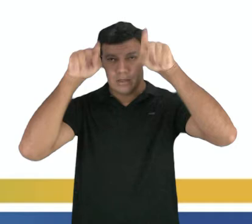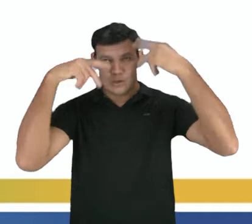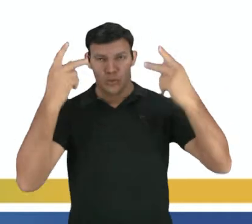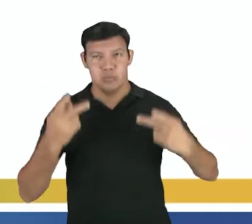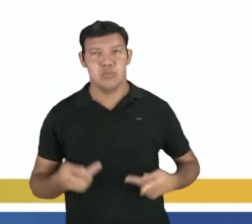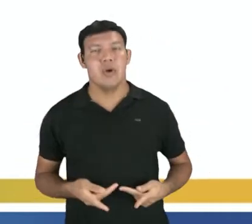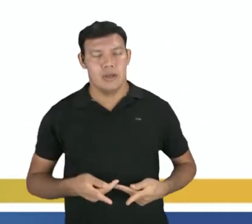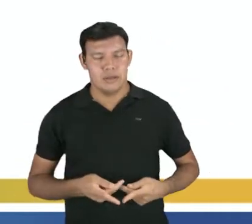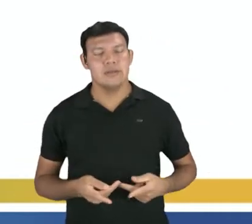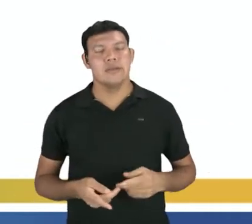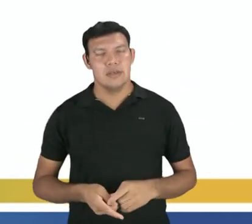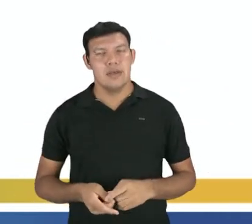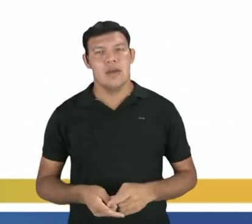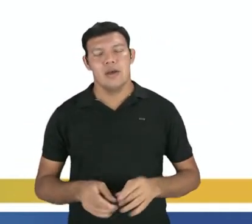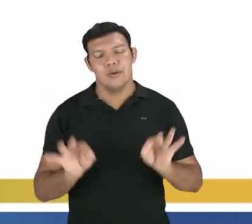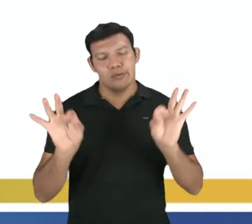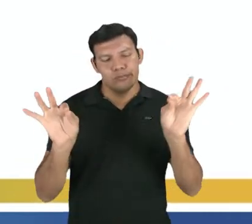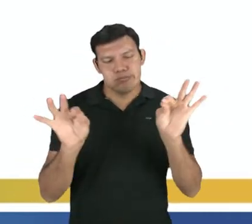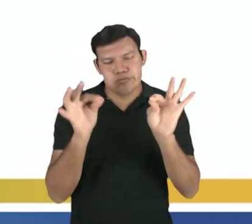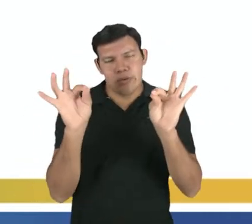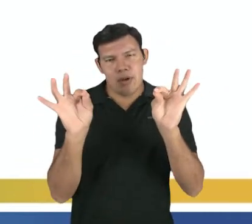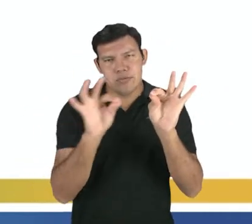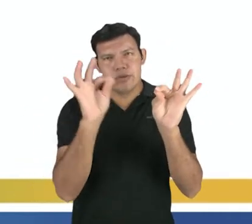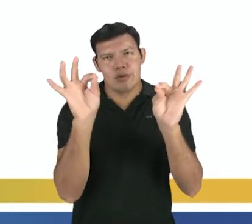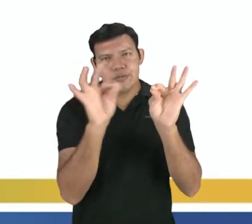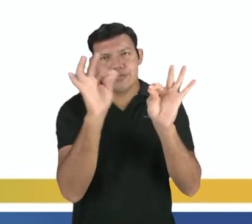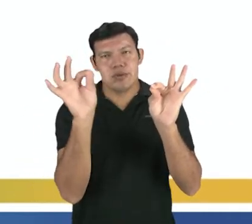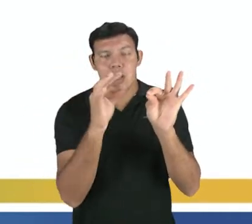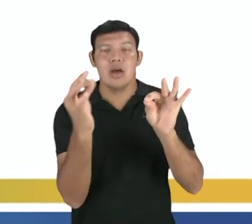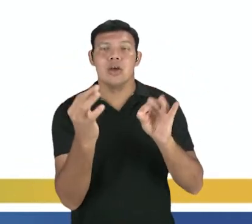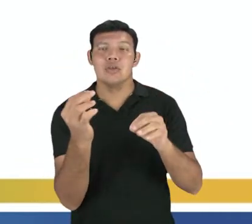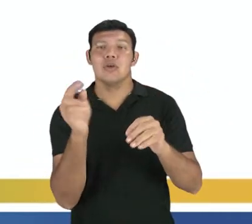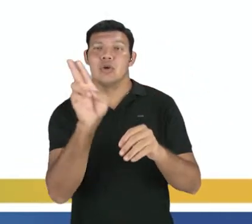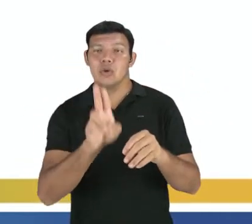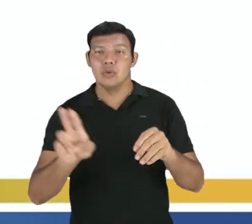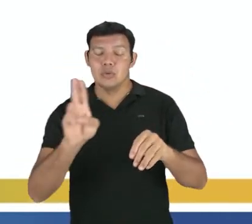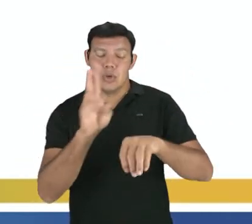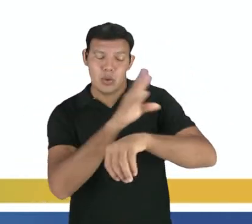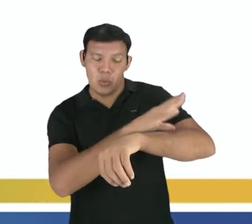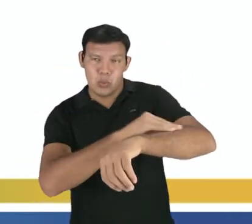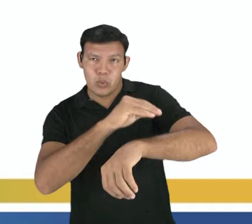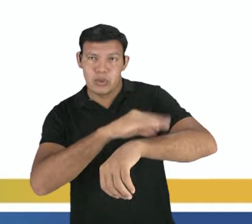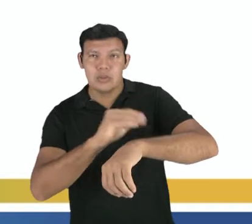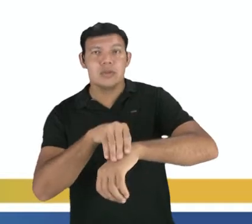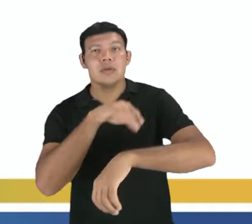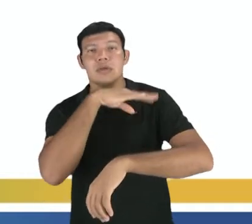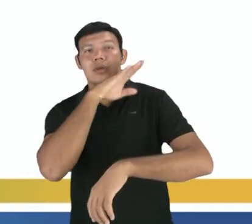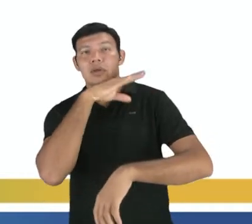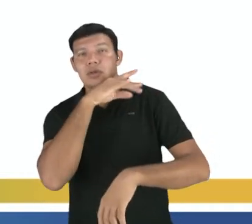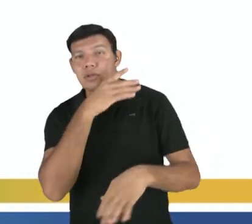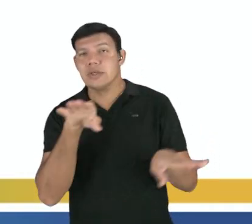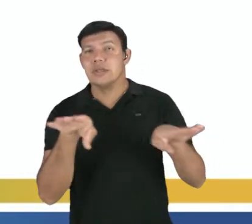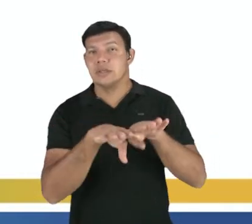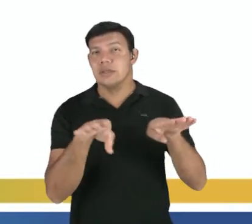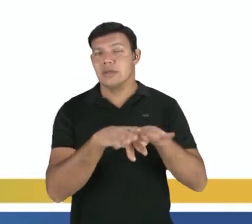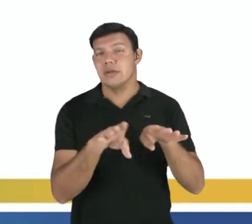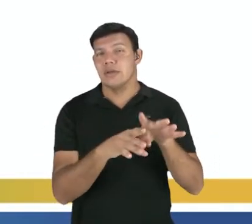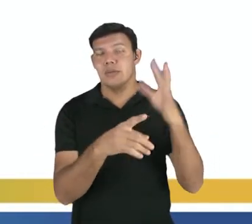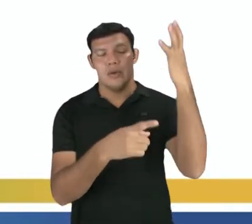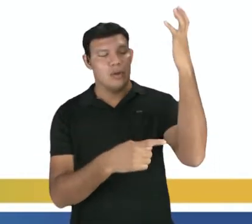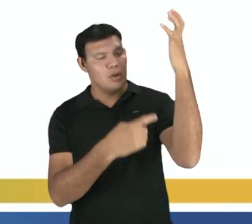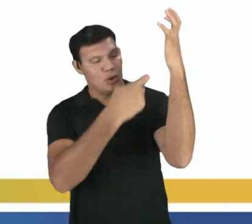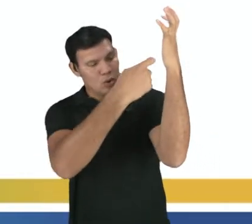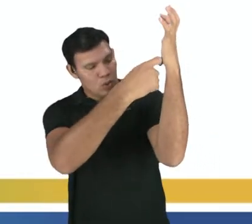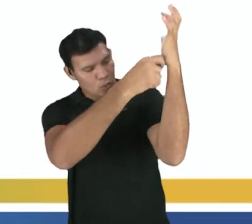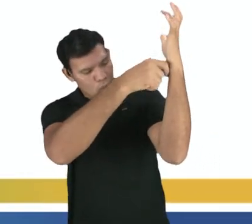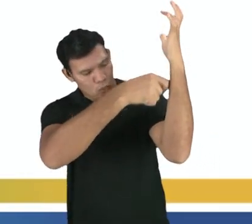começam a afiar e a tecer a partir dos pelos dos animais também e dessas fibras vegetais.